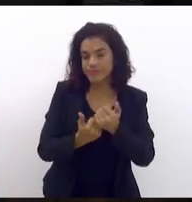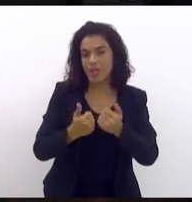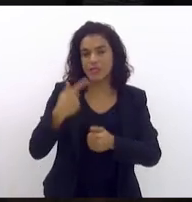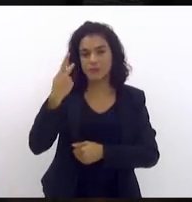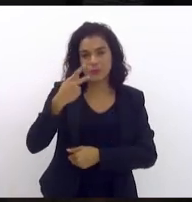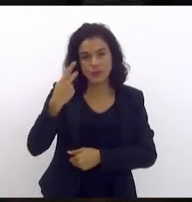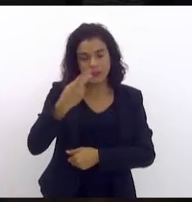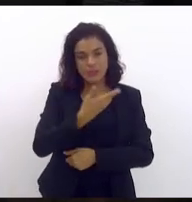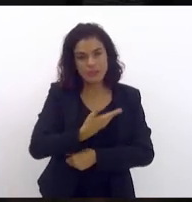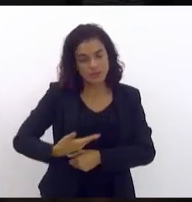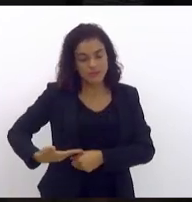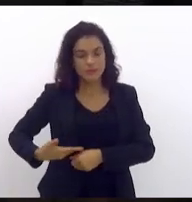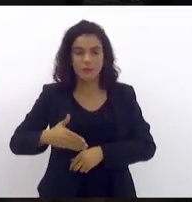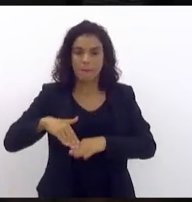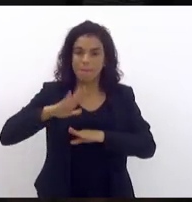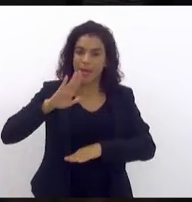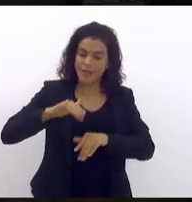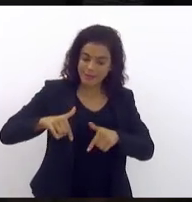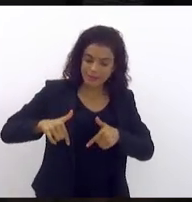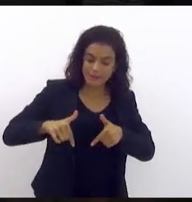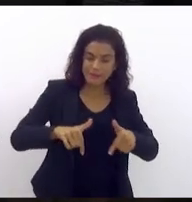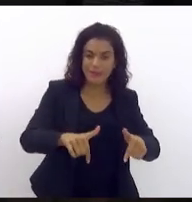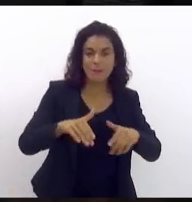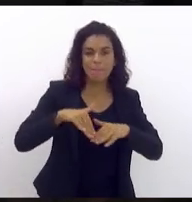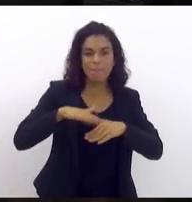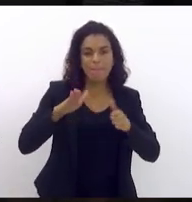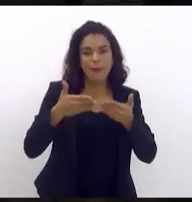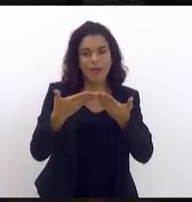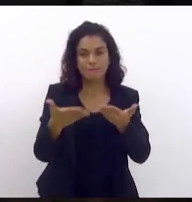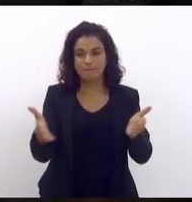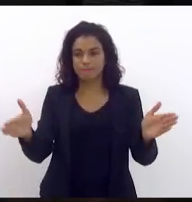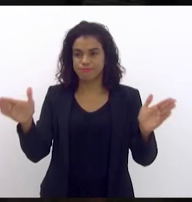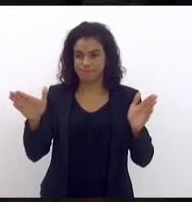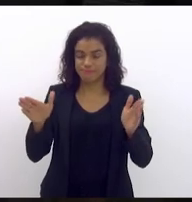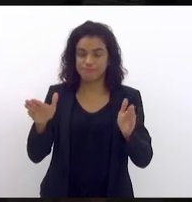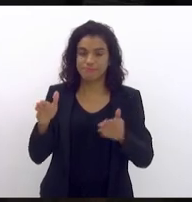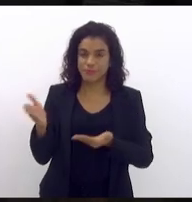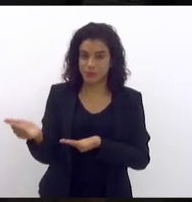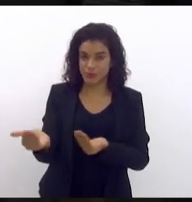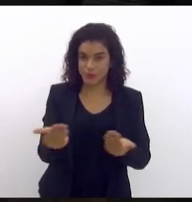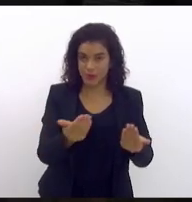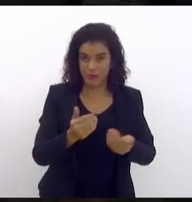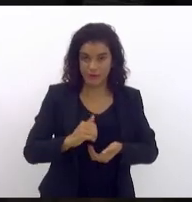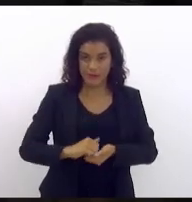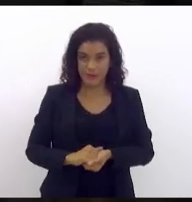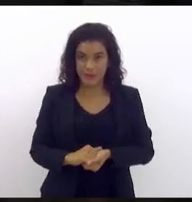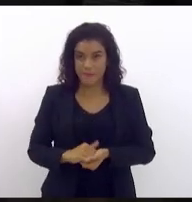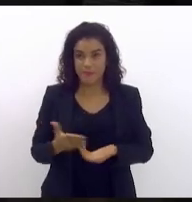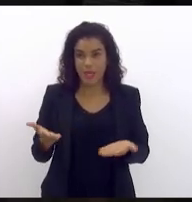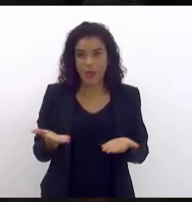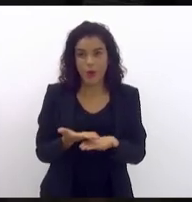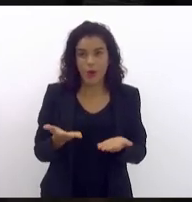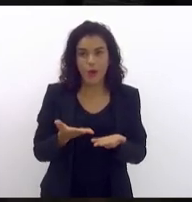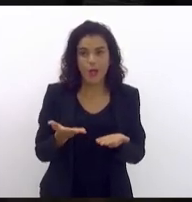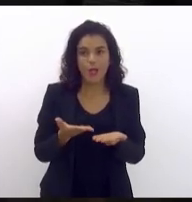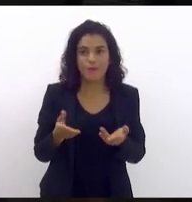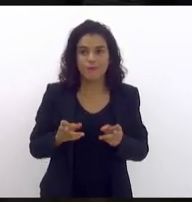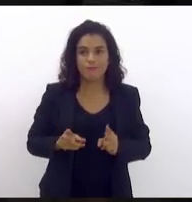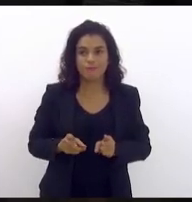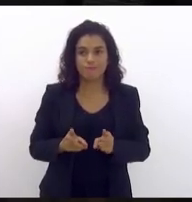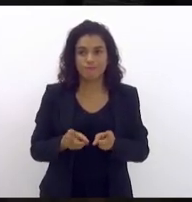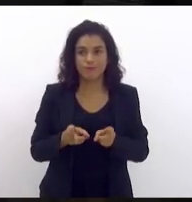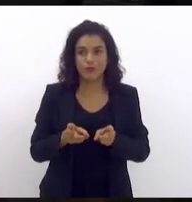vez mais eficazes e mais abrangentes para os jovens eu vou dar continuidade